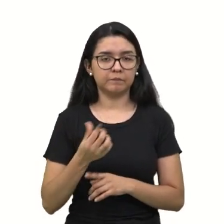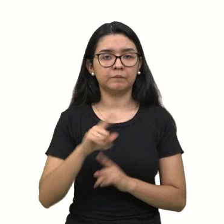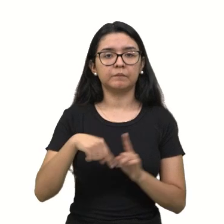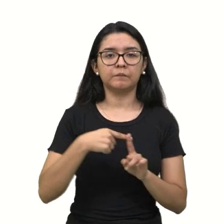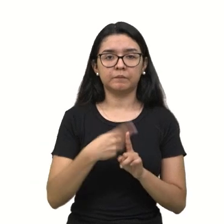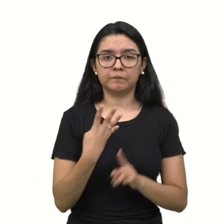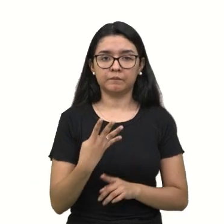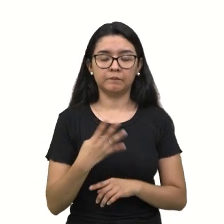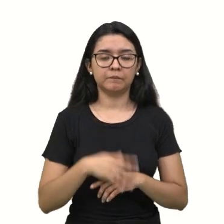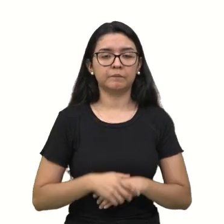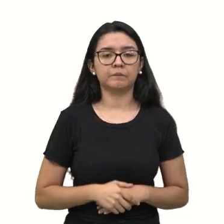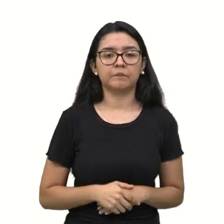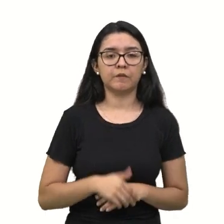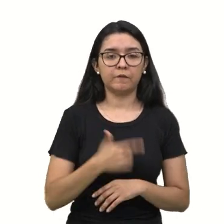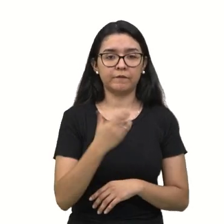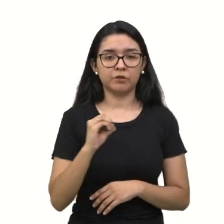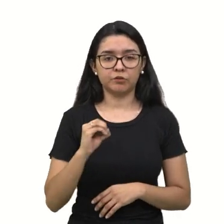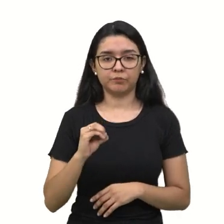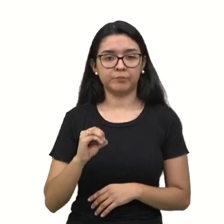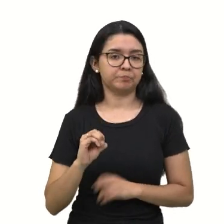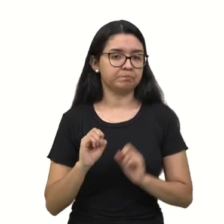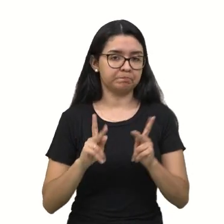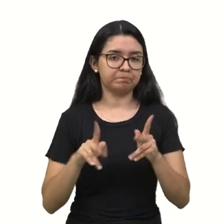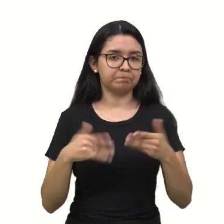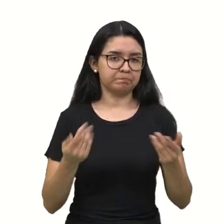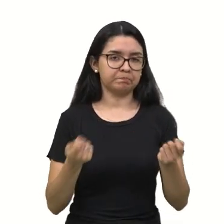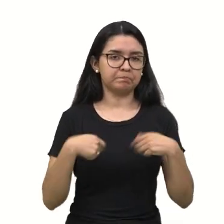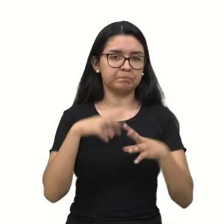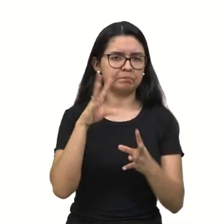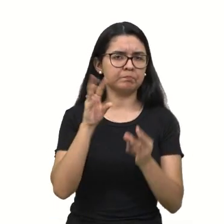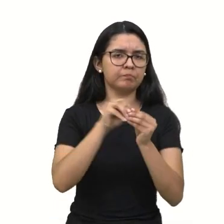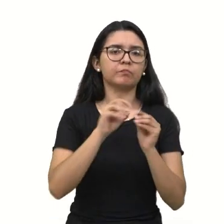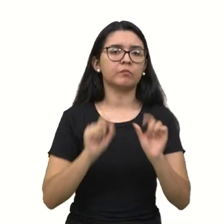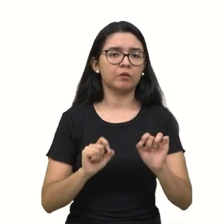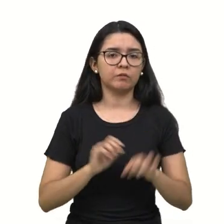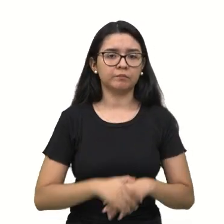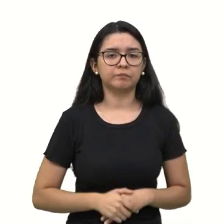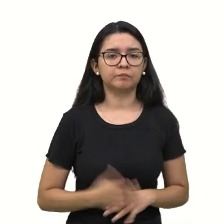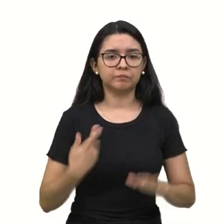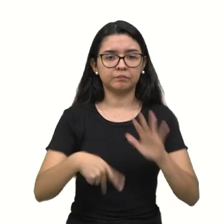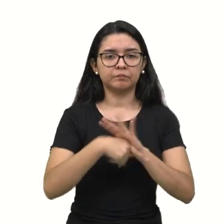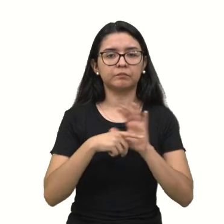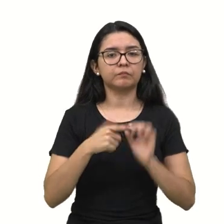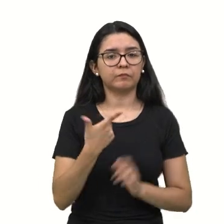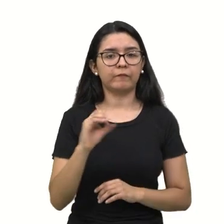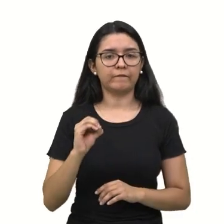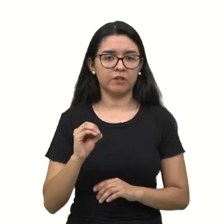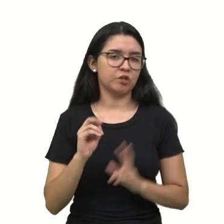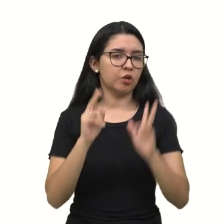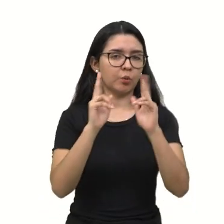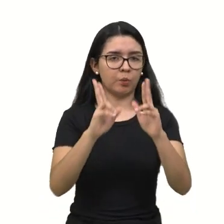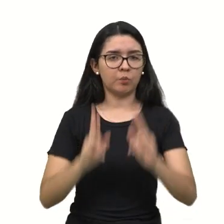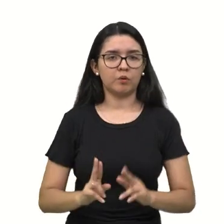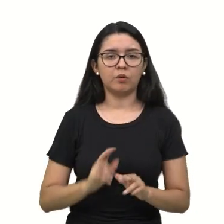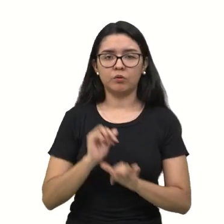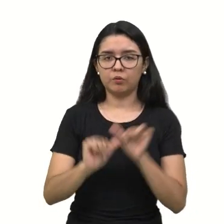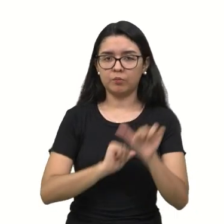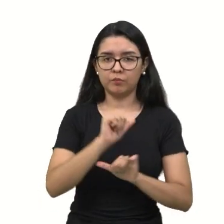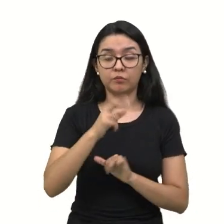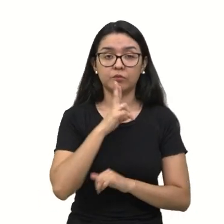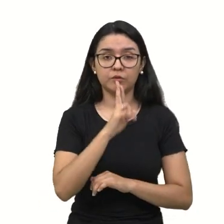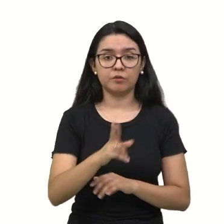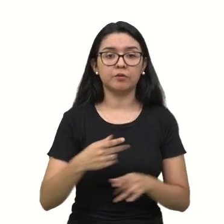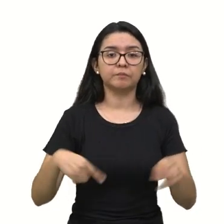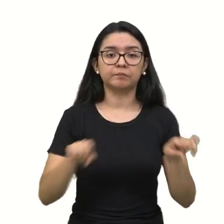mais 4, 20. Né? Podemos concluir, então, aqui que a propriedade é verdadeira. Também temos